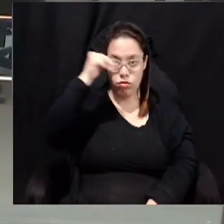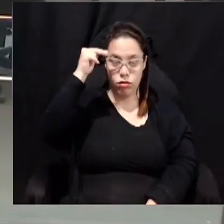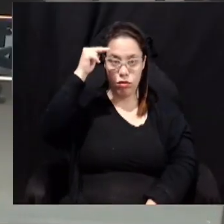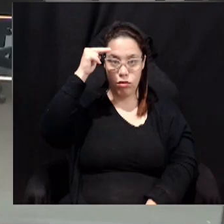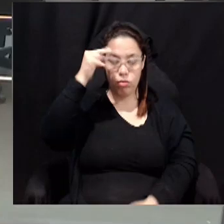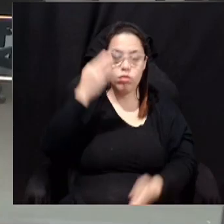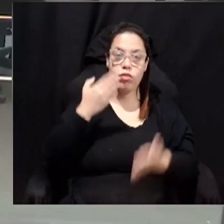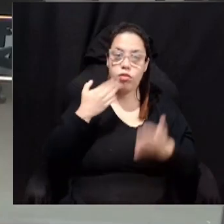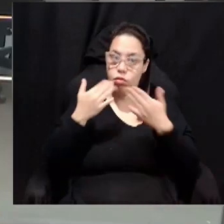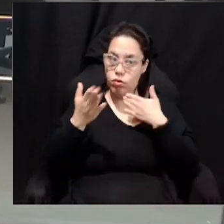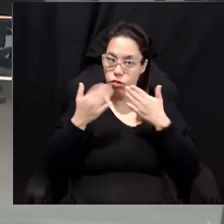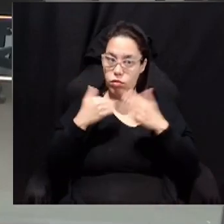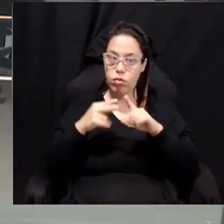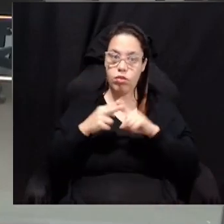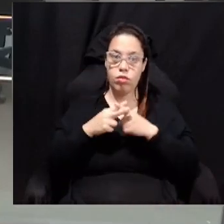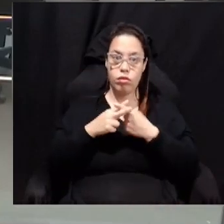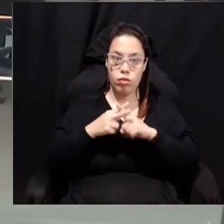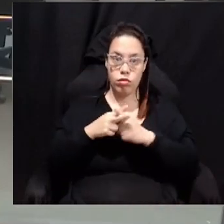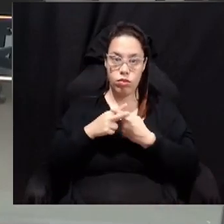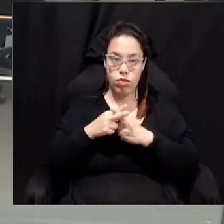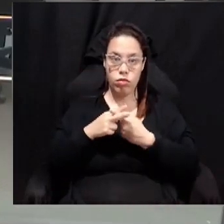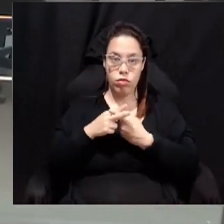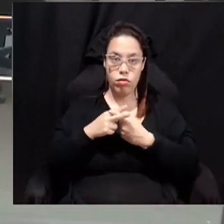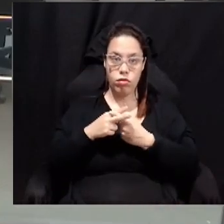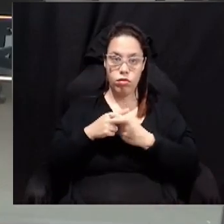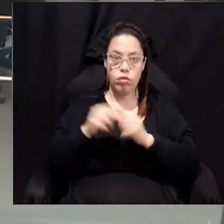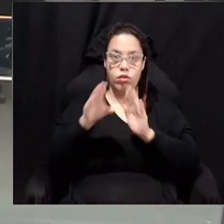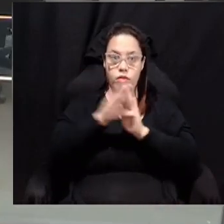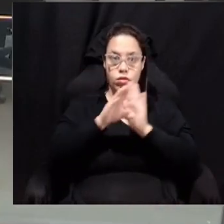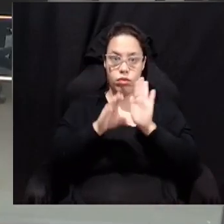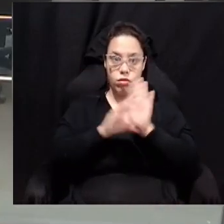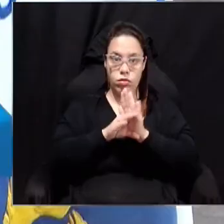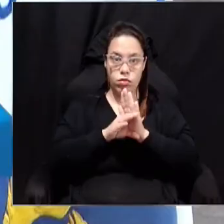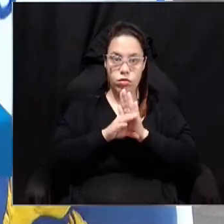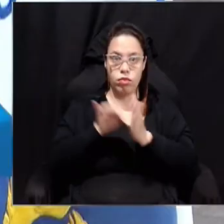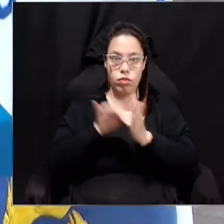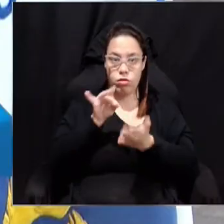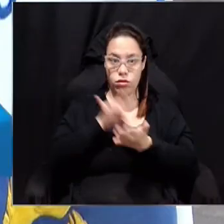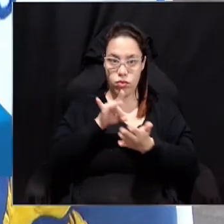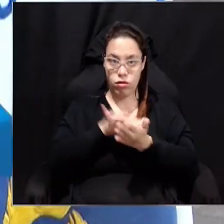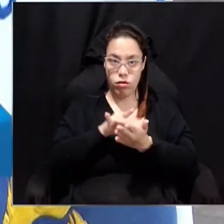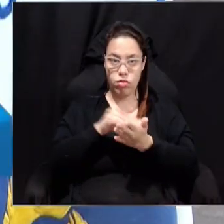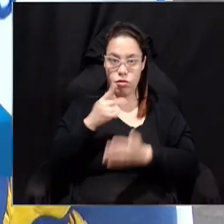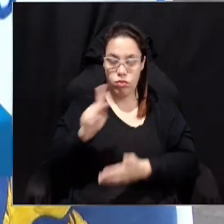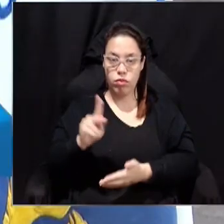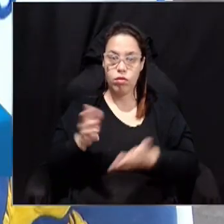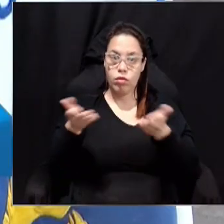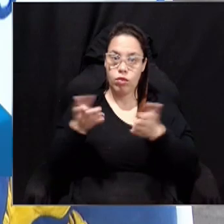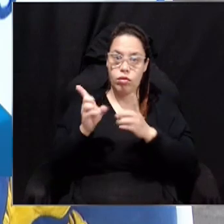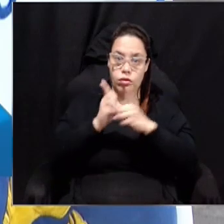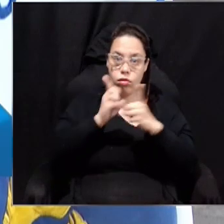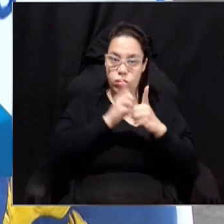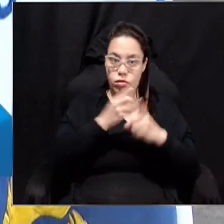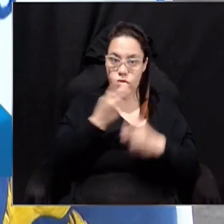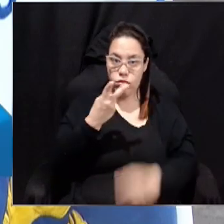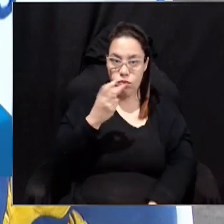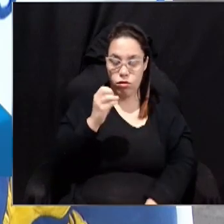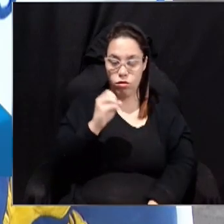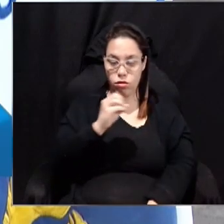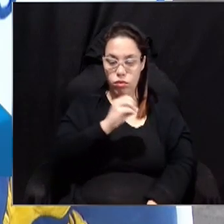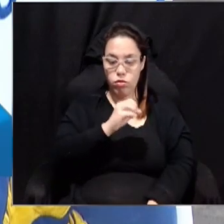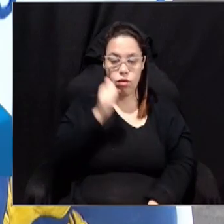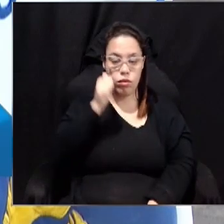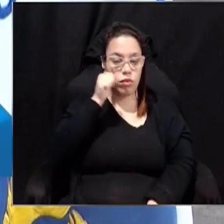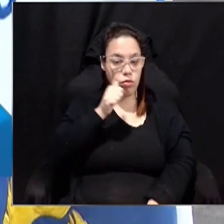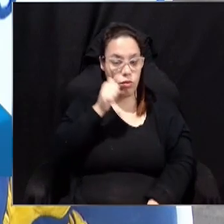as ferramentas implantadas no programa e a efetivação dele. Hoje atende mais de 200 mulheres na cidade.